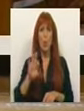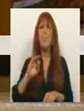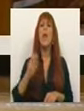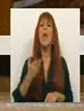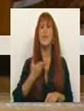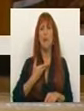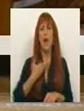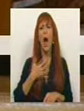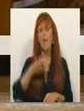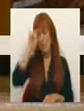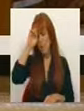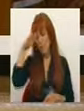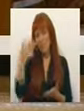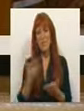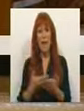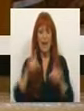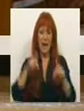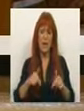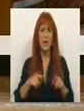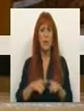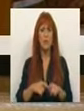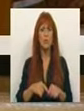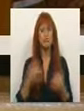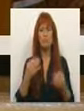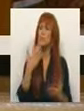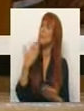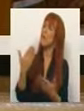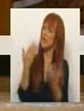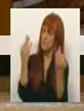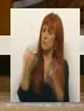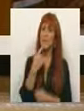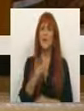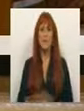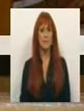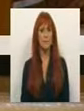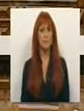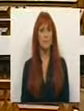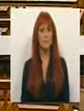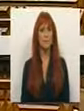PSD quis homenagear e fazer aqui um justo reconhecimento, disse.